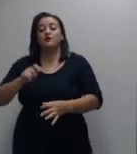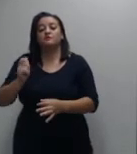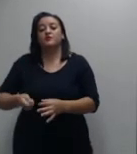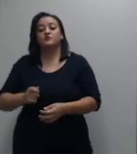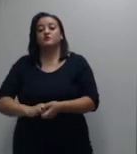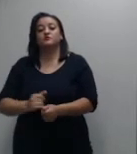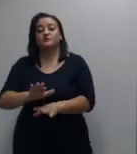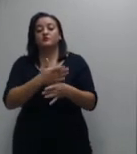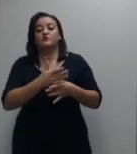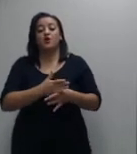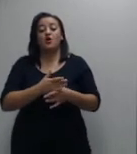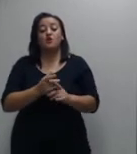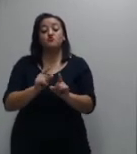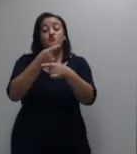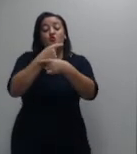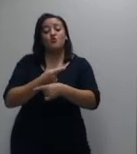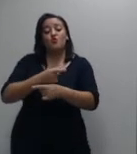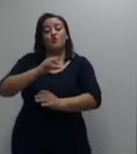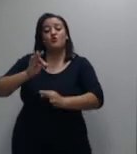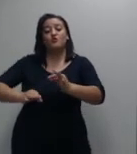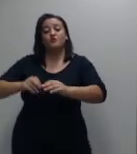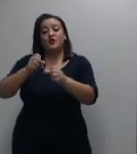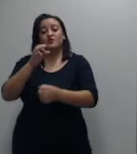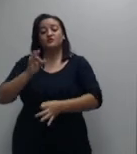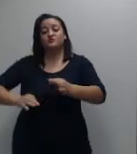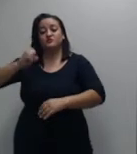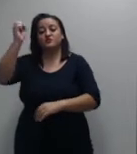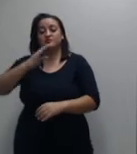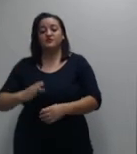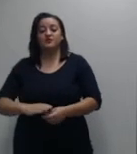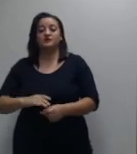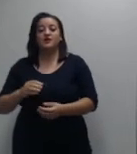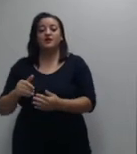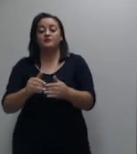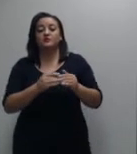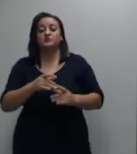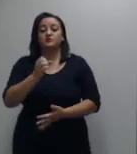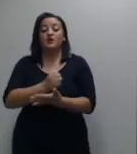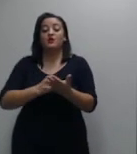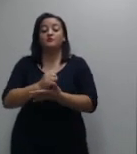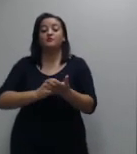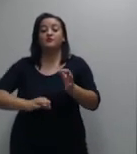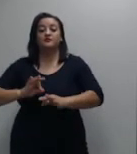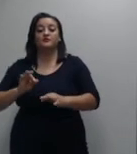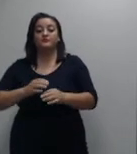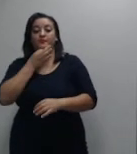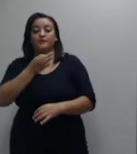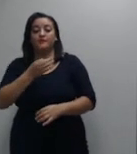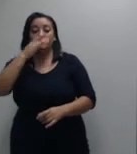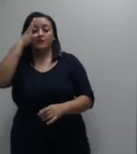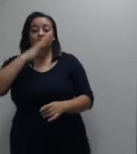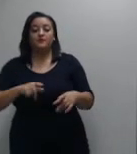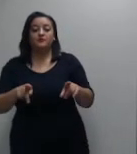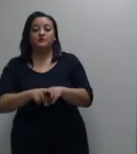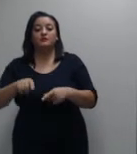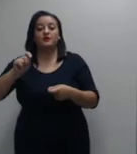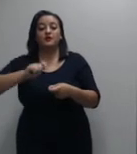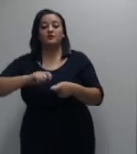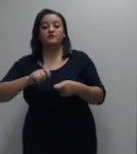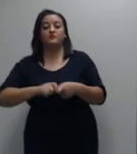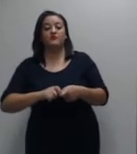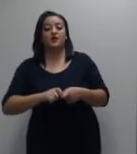brasileiro na Avenida que esse fundada em que fundada em alegada as provas obtidas ilicitamente